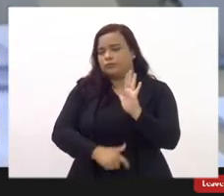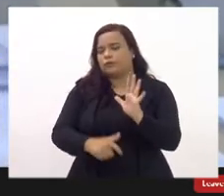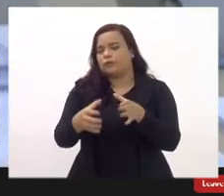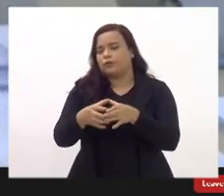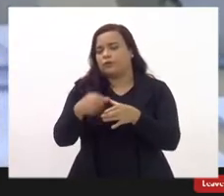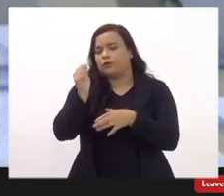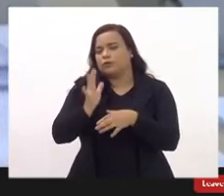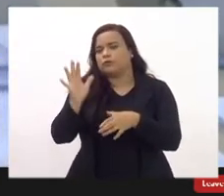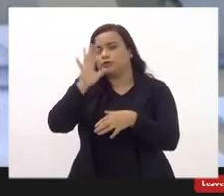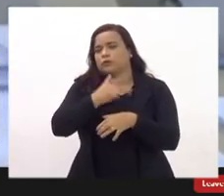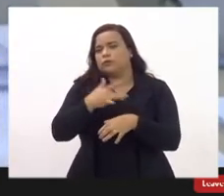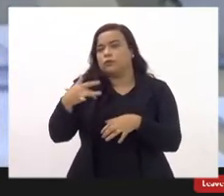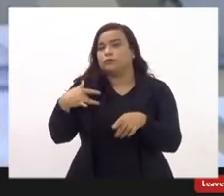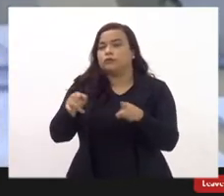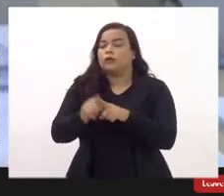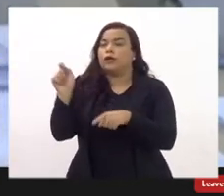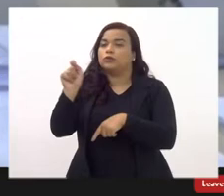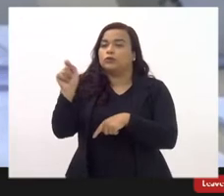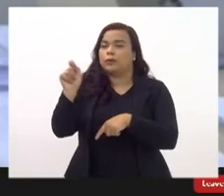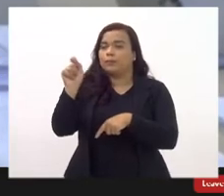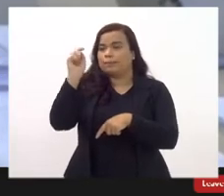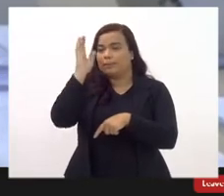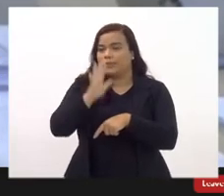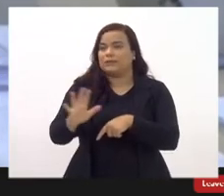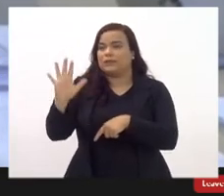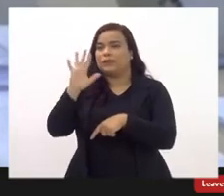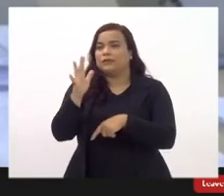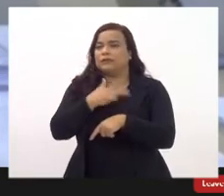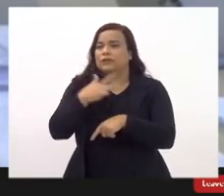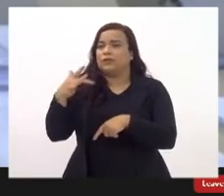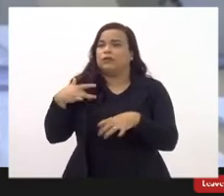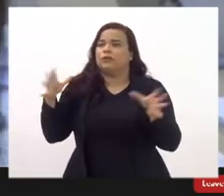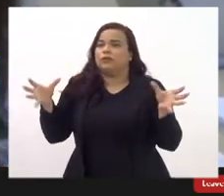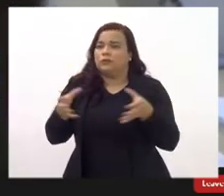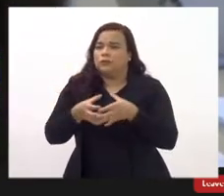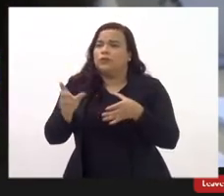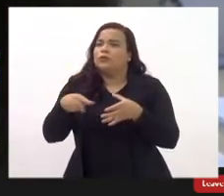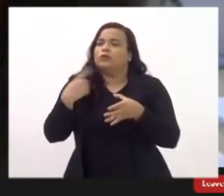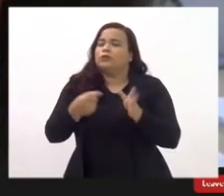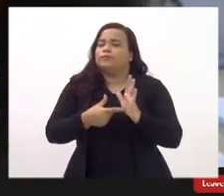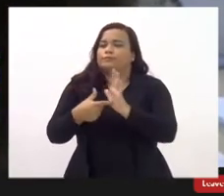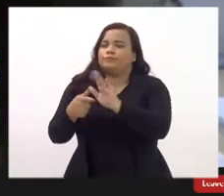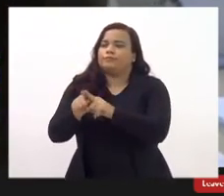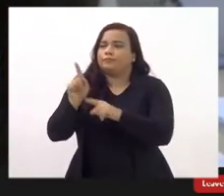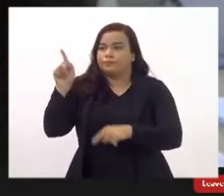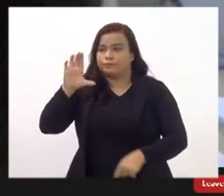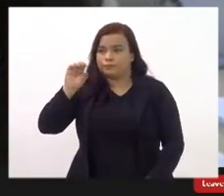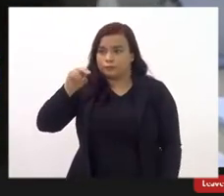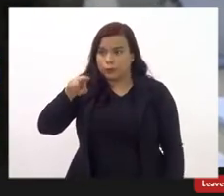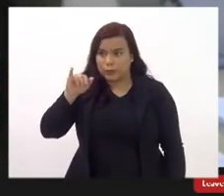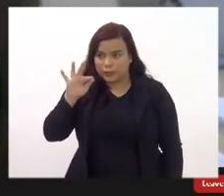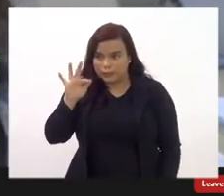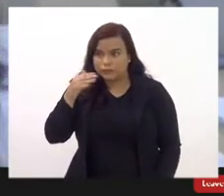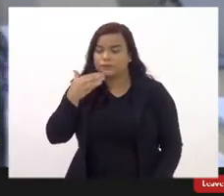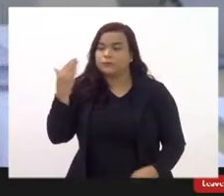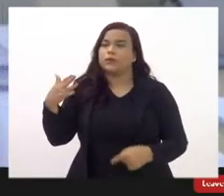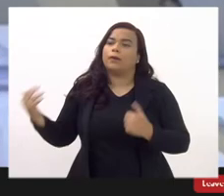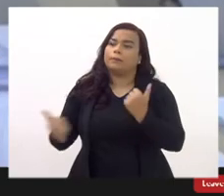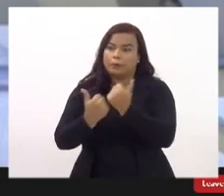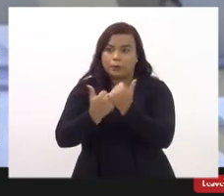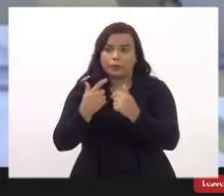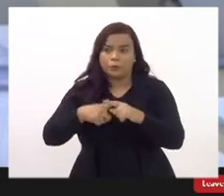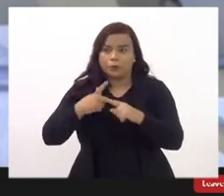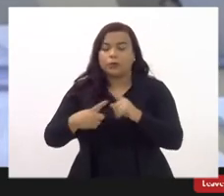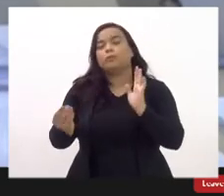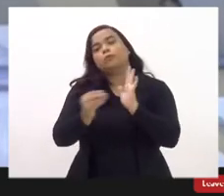Associação Brasileira de Saúde Coletiva, e a gente apresentou ela também para a CONIF, para apoio à subscrição, porque o que está